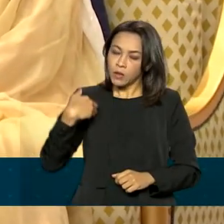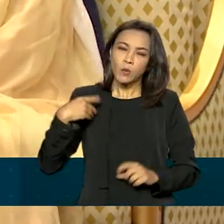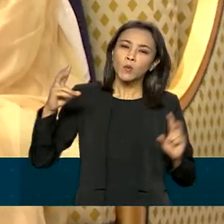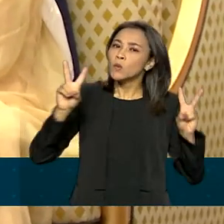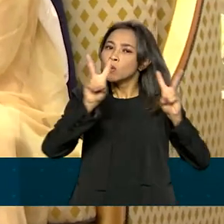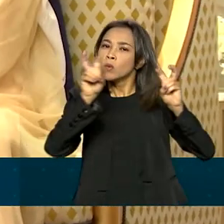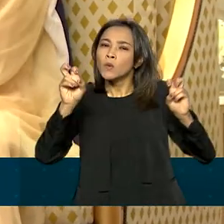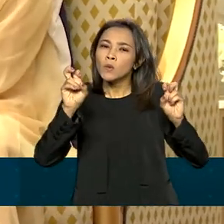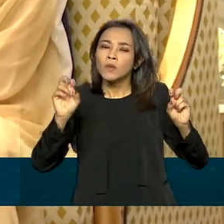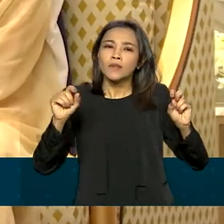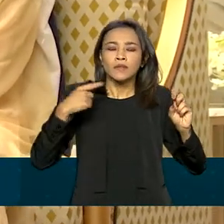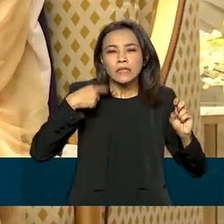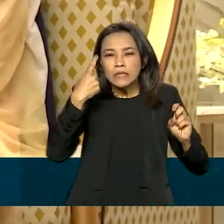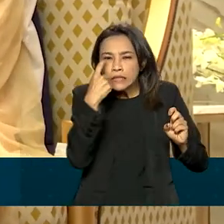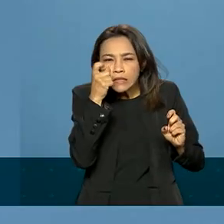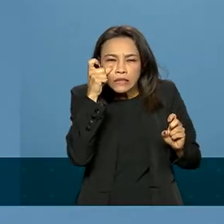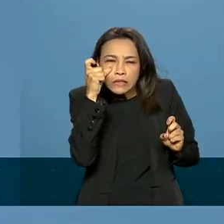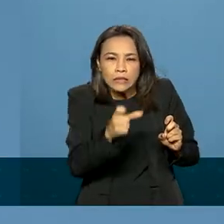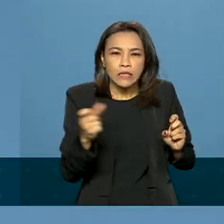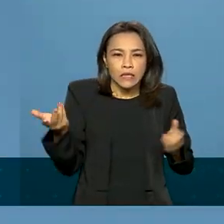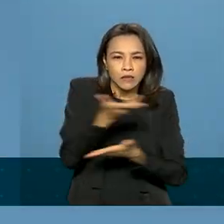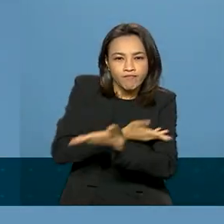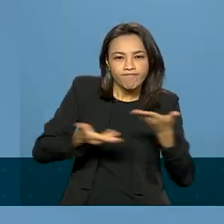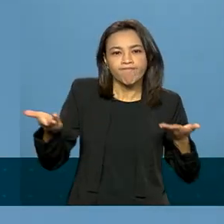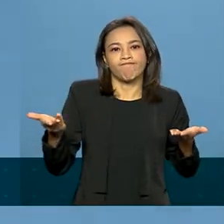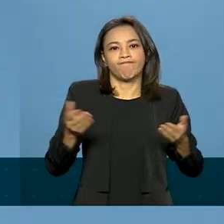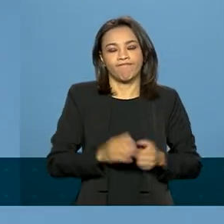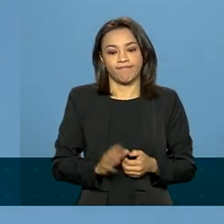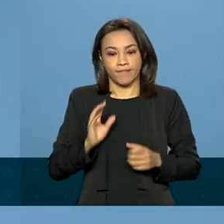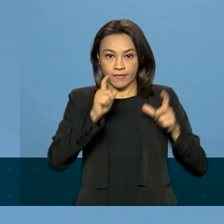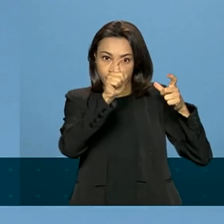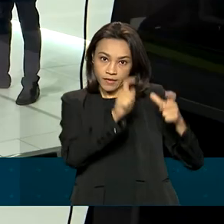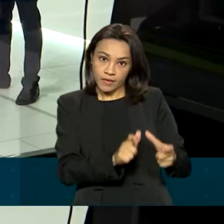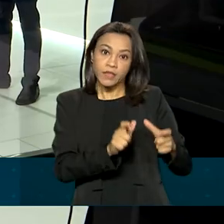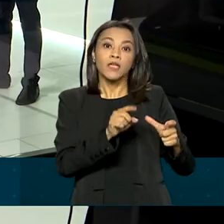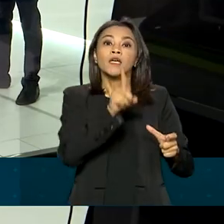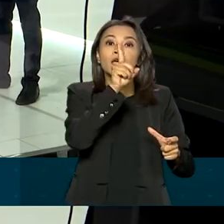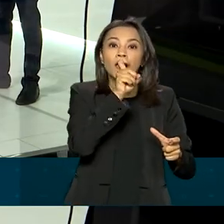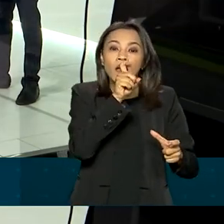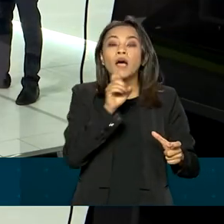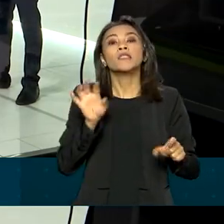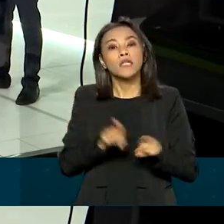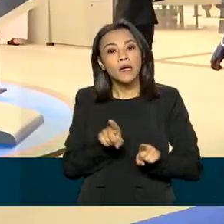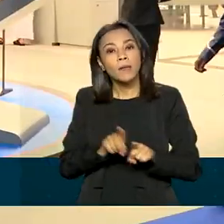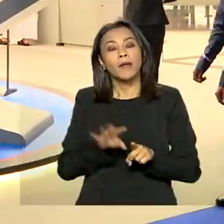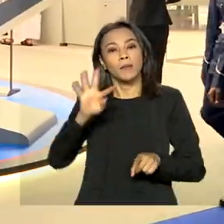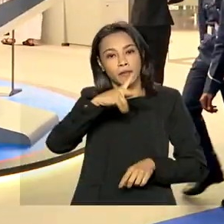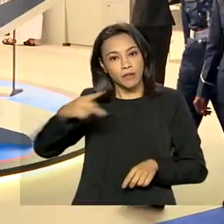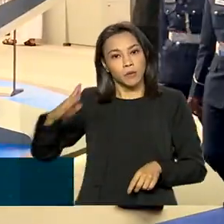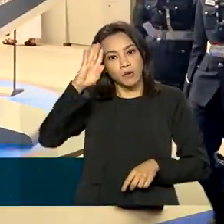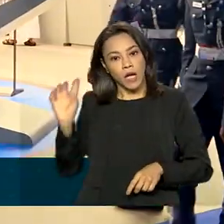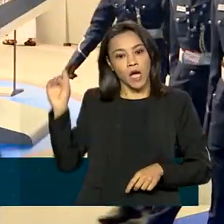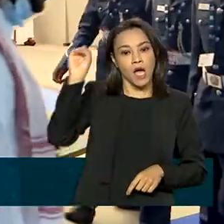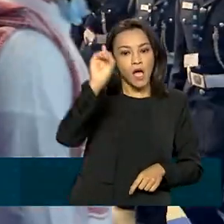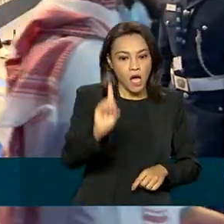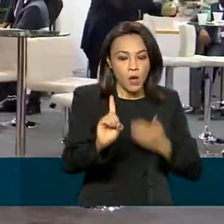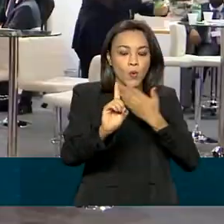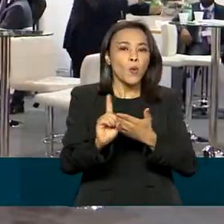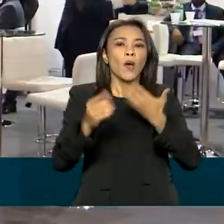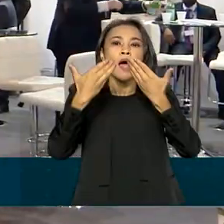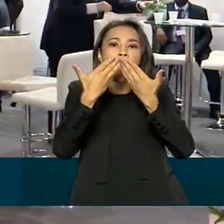trataram sobre temas de interesse mútuo. Em Dubai, Bolsonaro também participou da abertura de uma